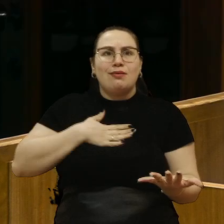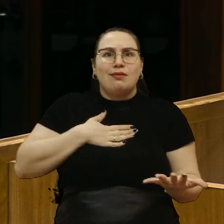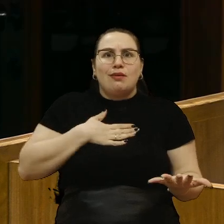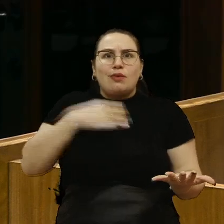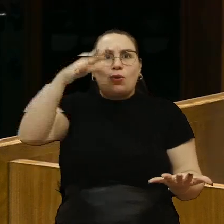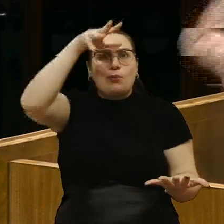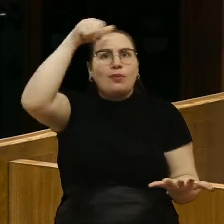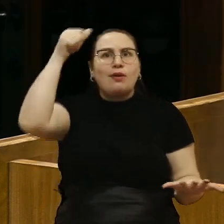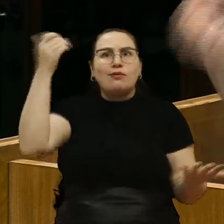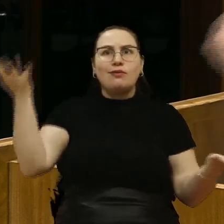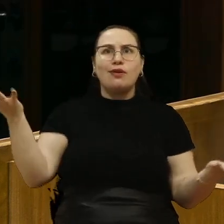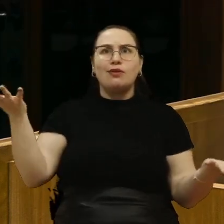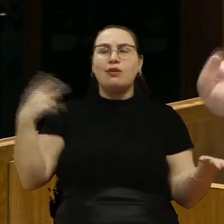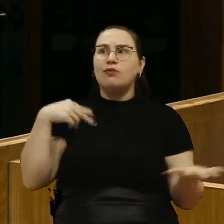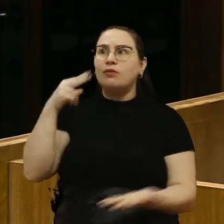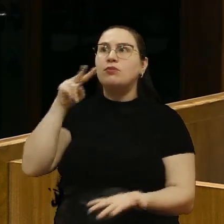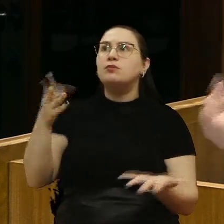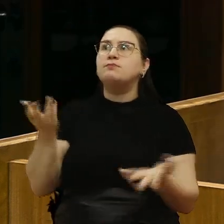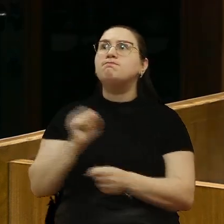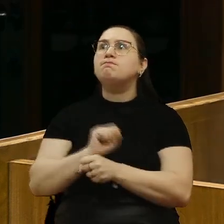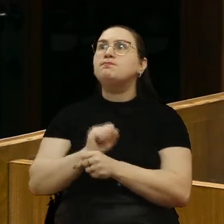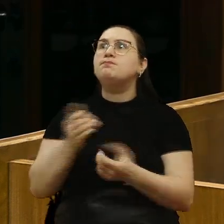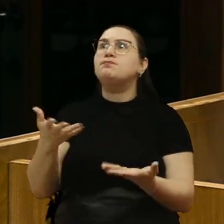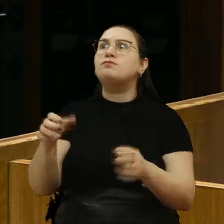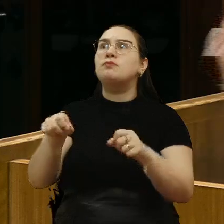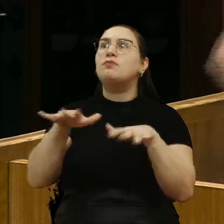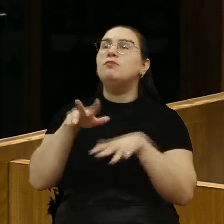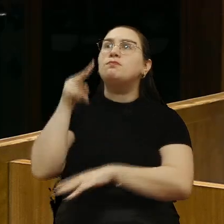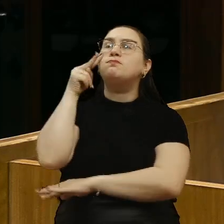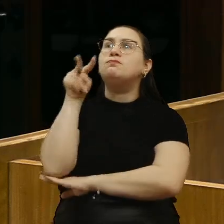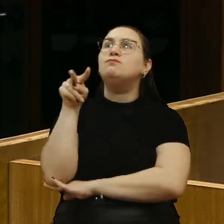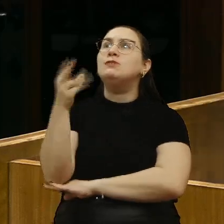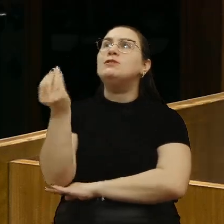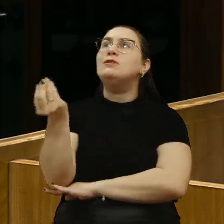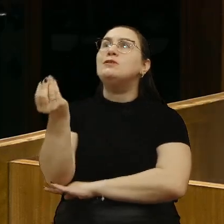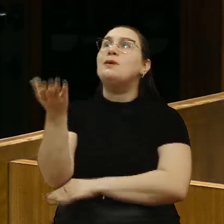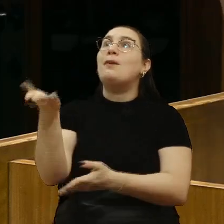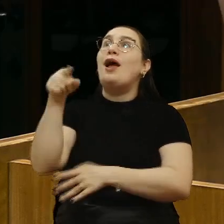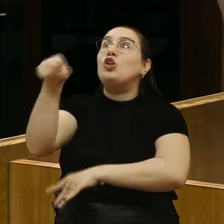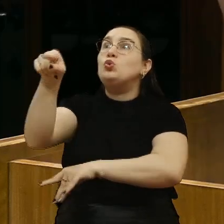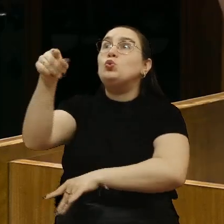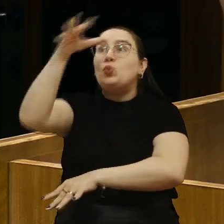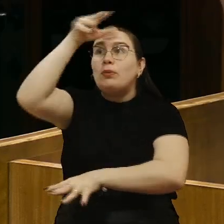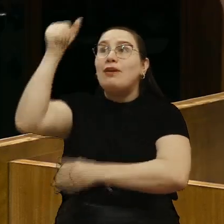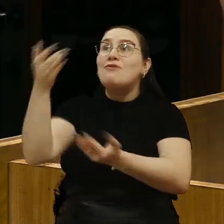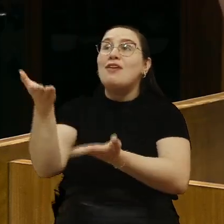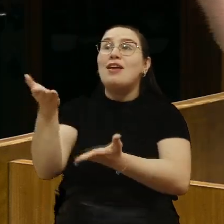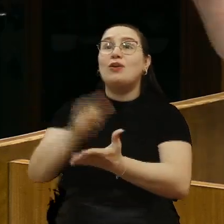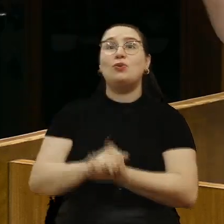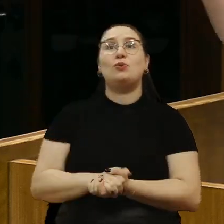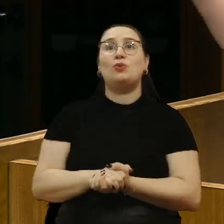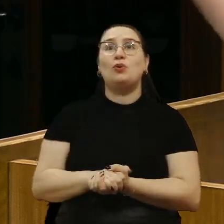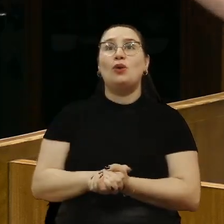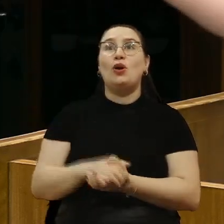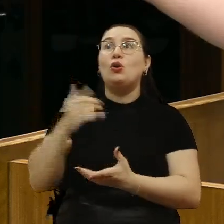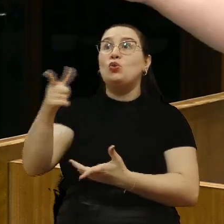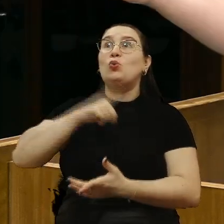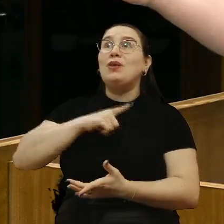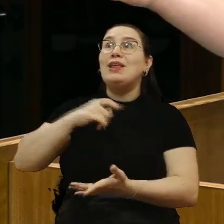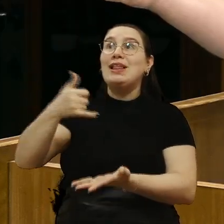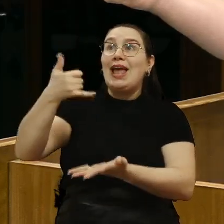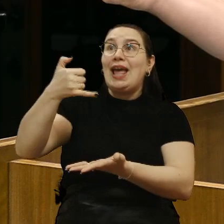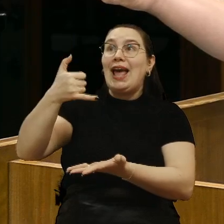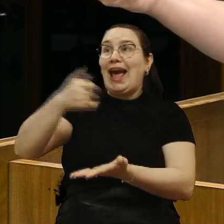cara. Eu fiquei olhando para ele lá da plateia e eu dizia assim, a minha vontade era dizer, mas o senhor é o prefeito. O senhor que tem a caneta